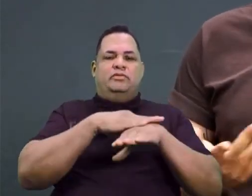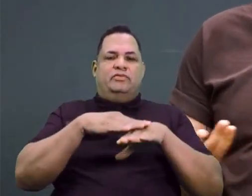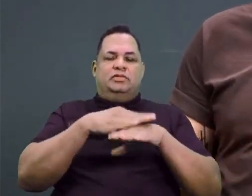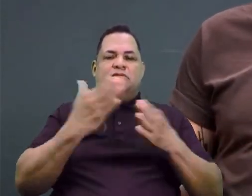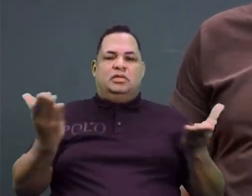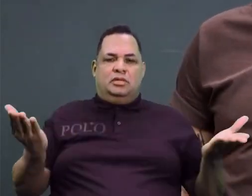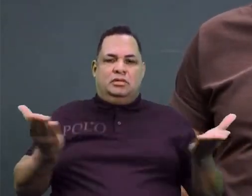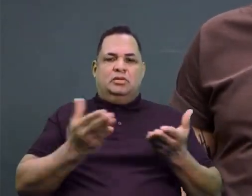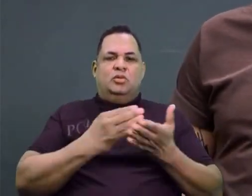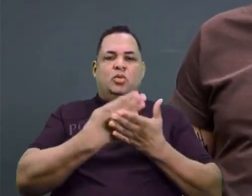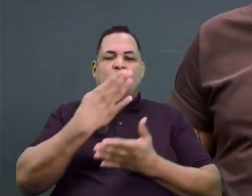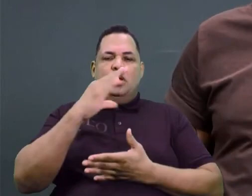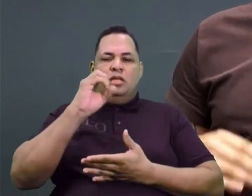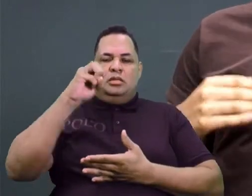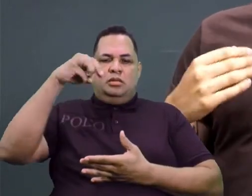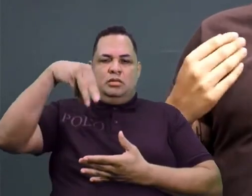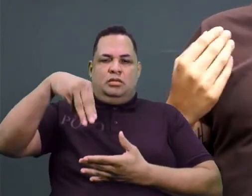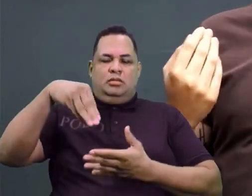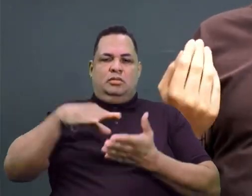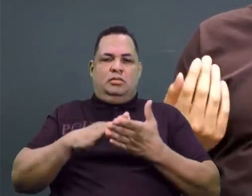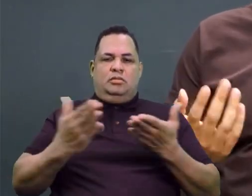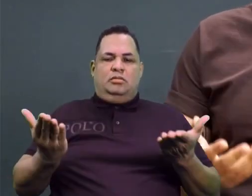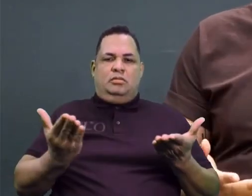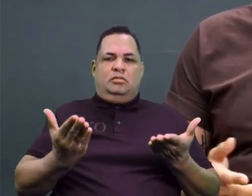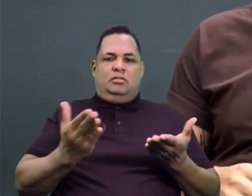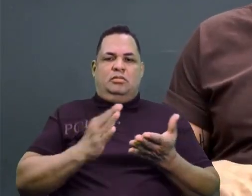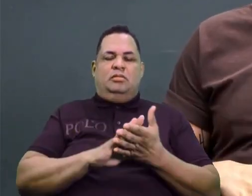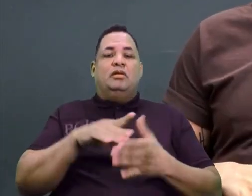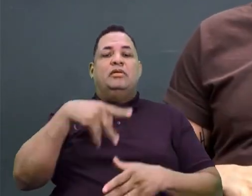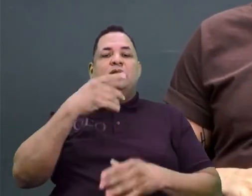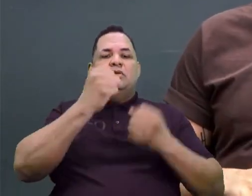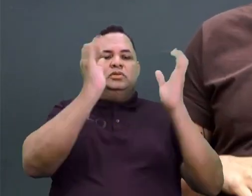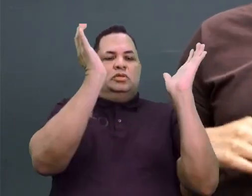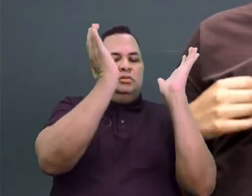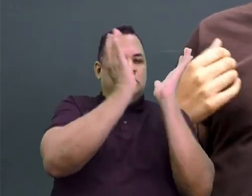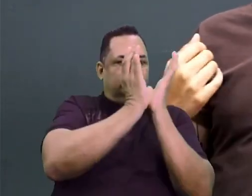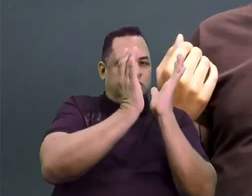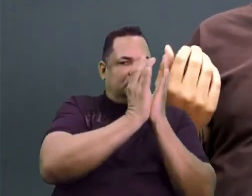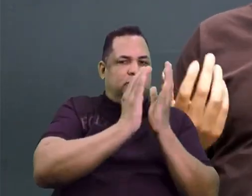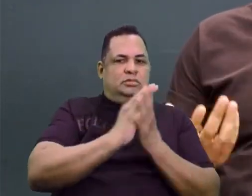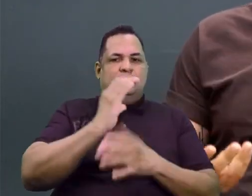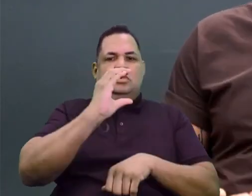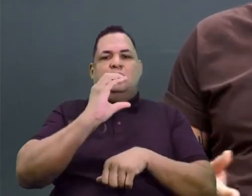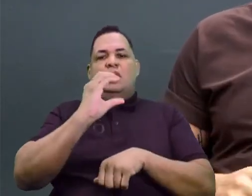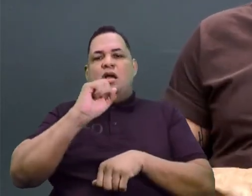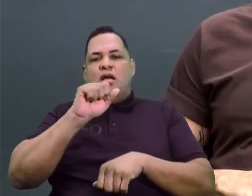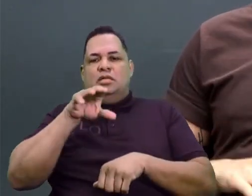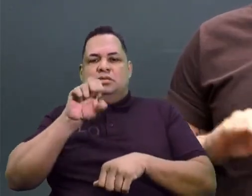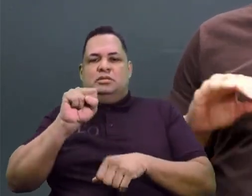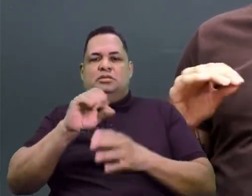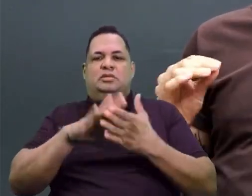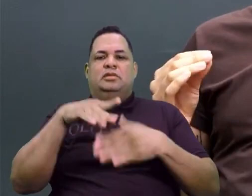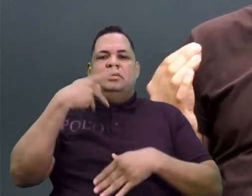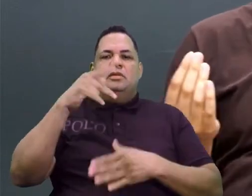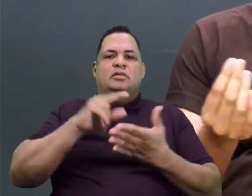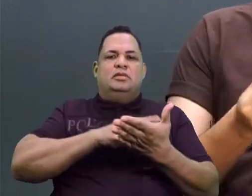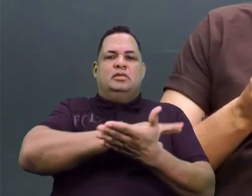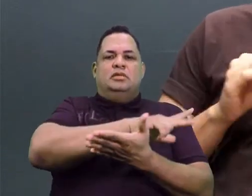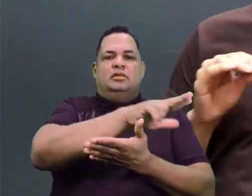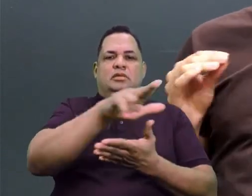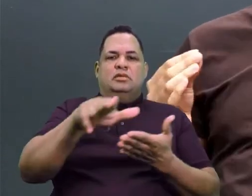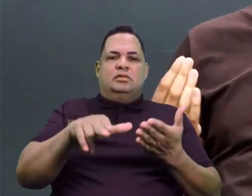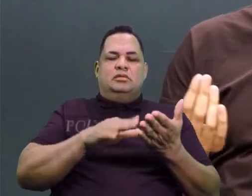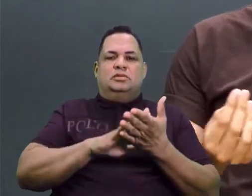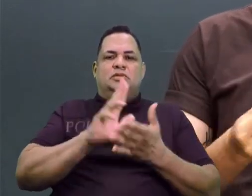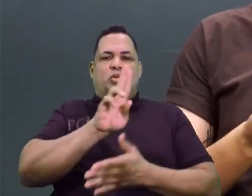em quase 40 minutos. Ela falou sobre o SENI, né, professora? Do CAIS. Ela falou do CAIS, ela falou de